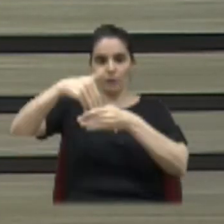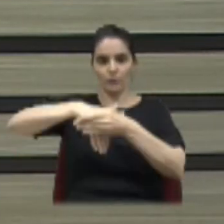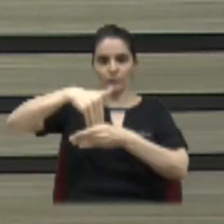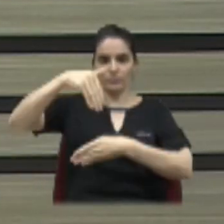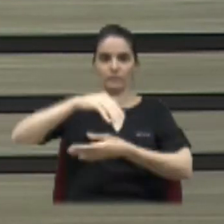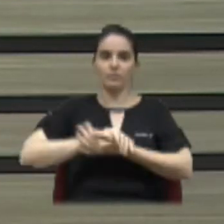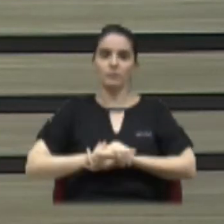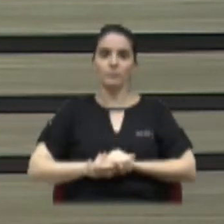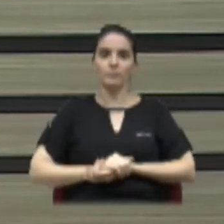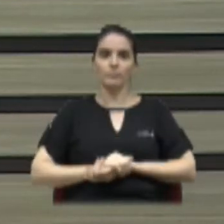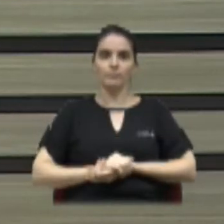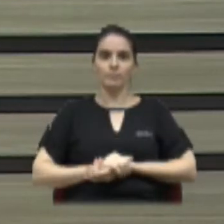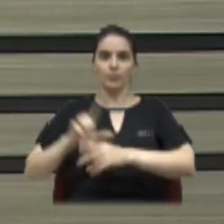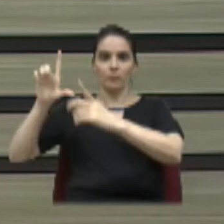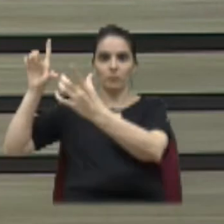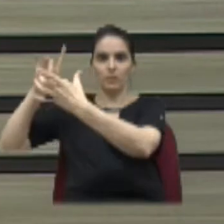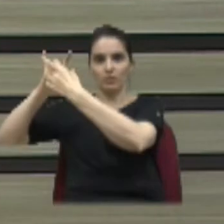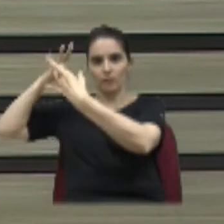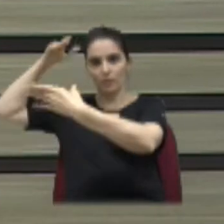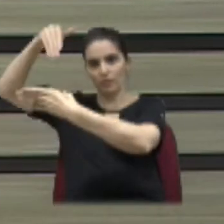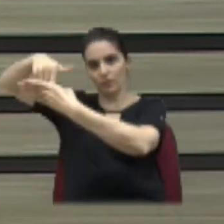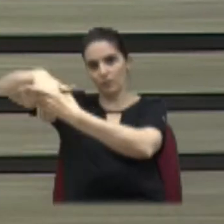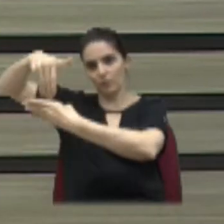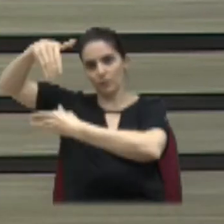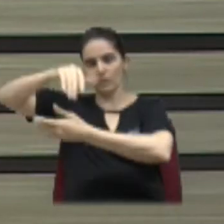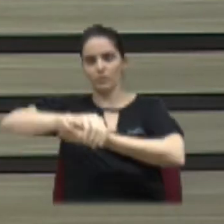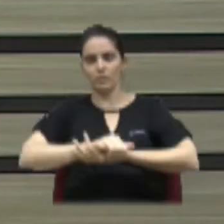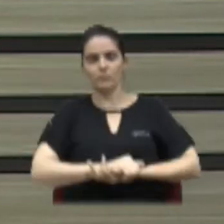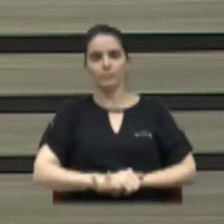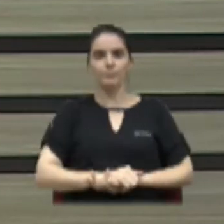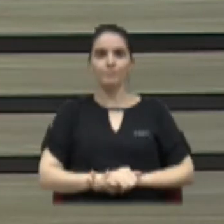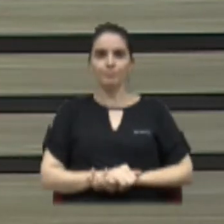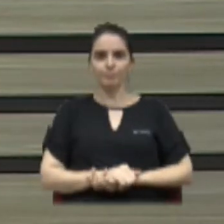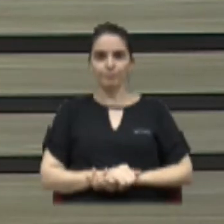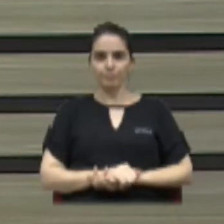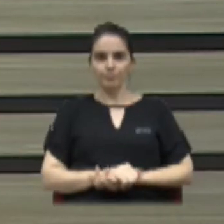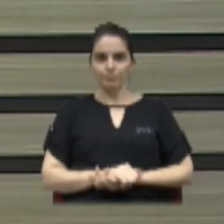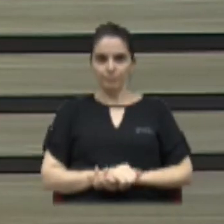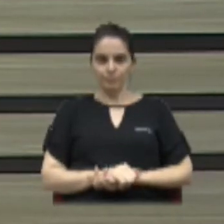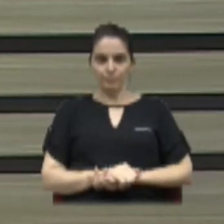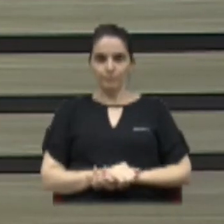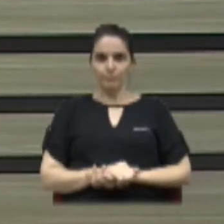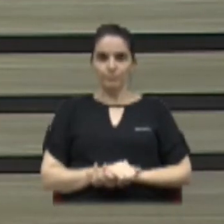votação. E o painel de votação está aberto, senhores vereadores.